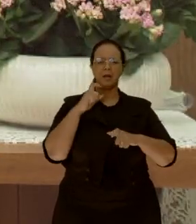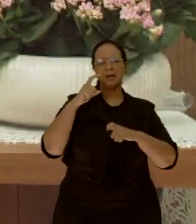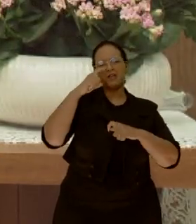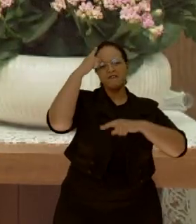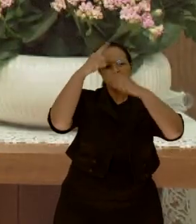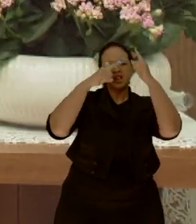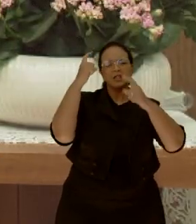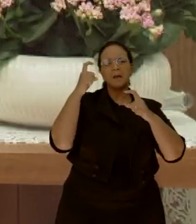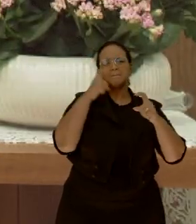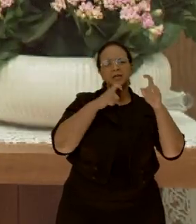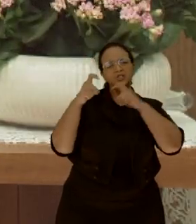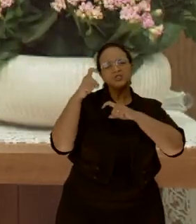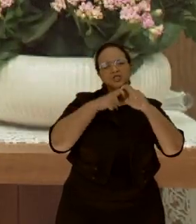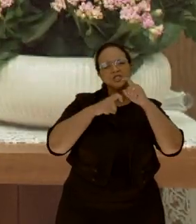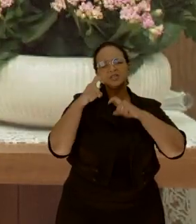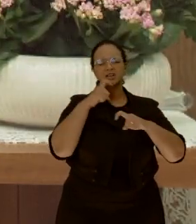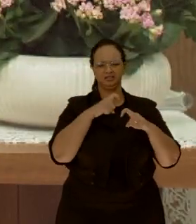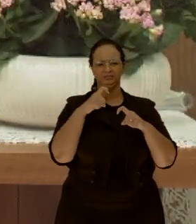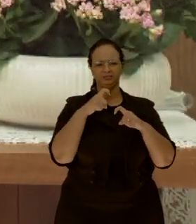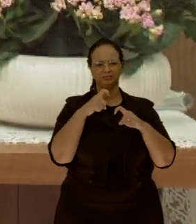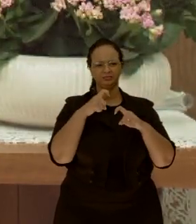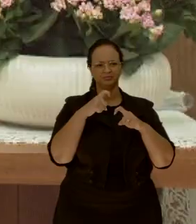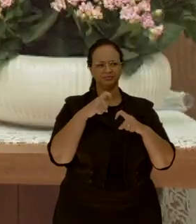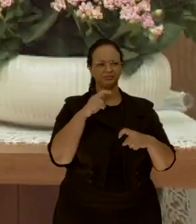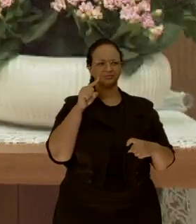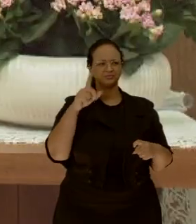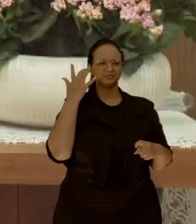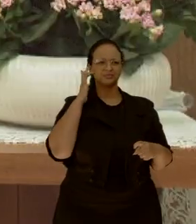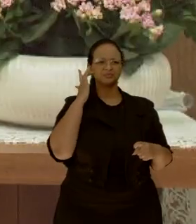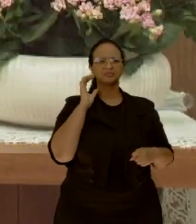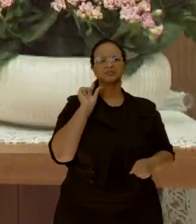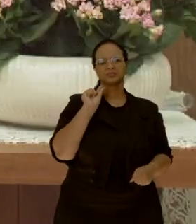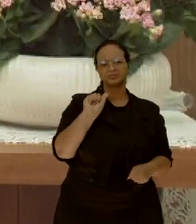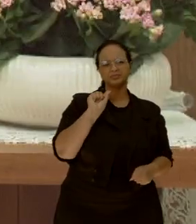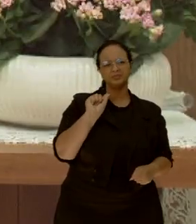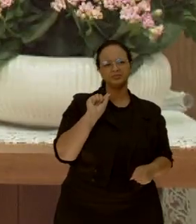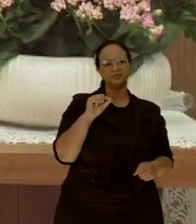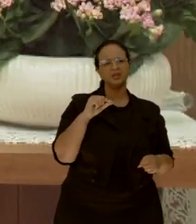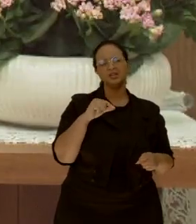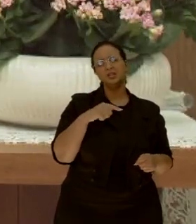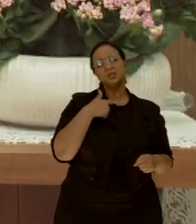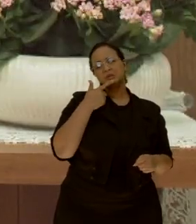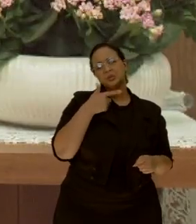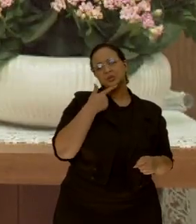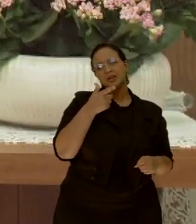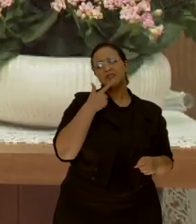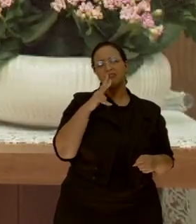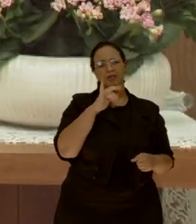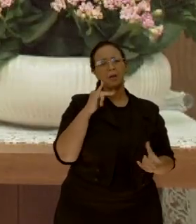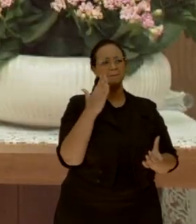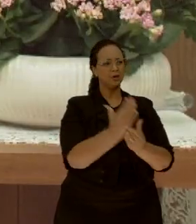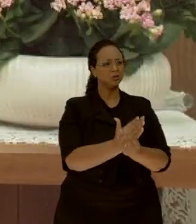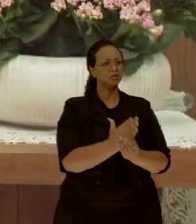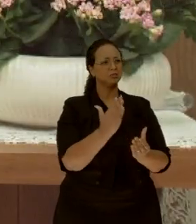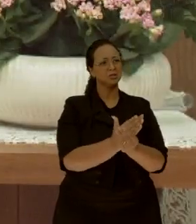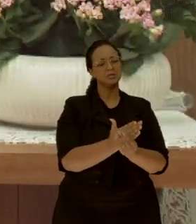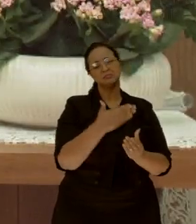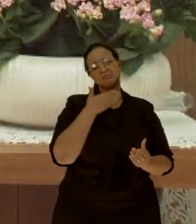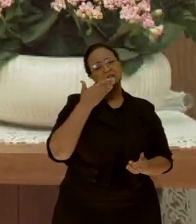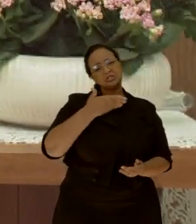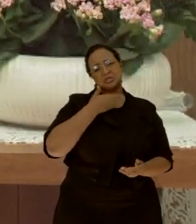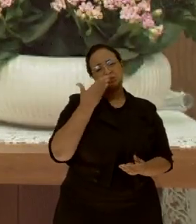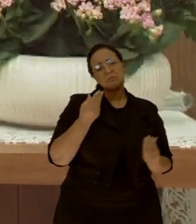coisa, inventar outra. Você vai o processo, mas você não vale nem a pena, tá? Processo, não vale nem a